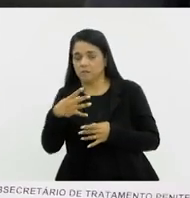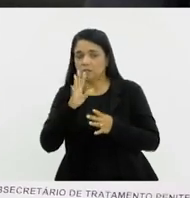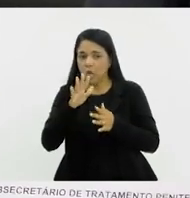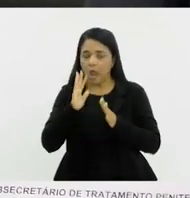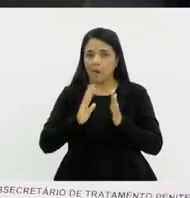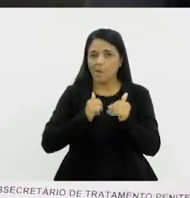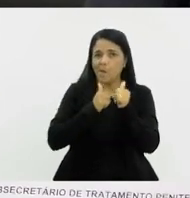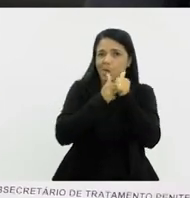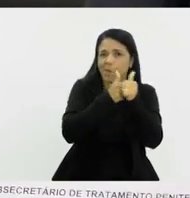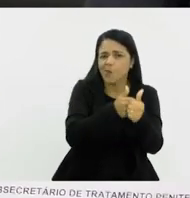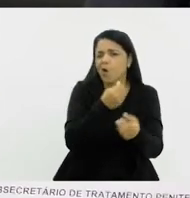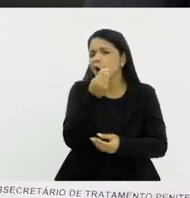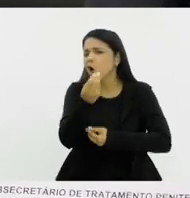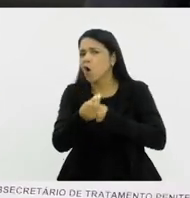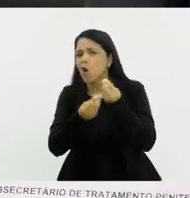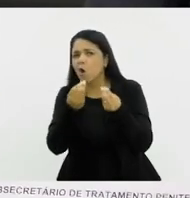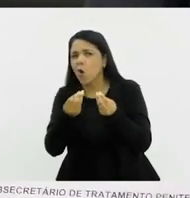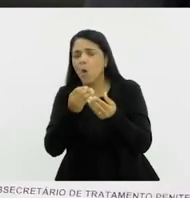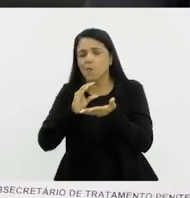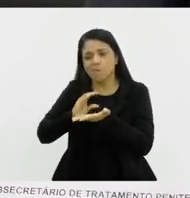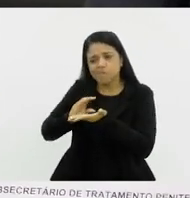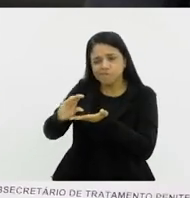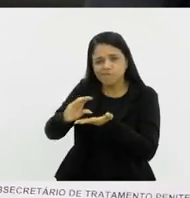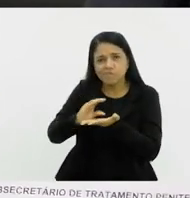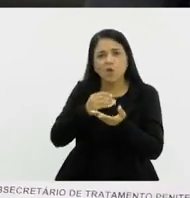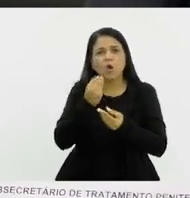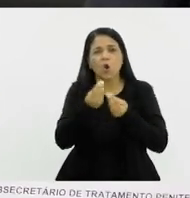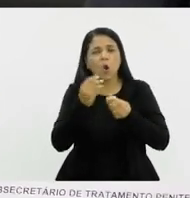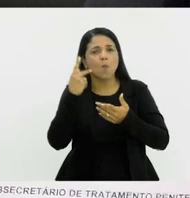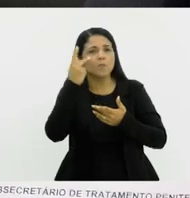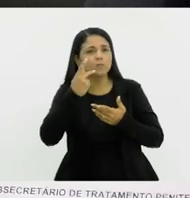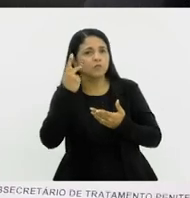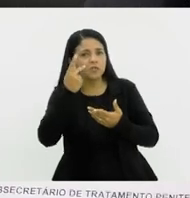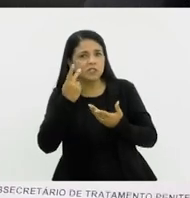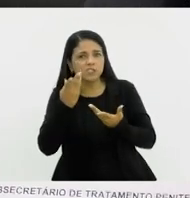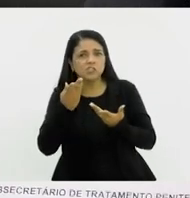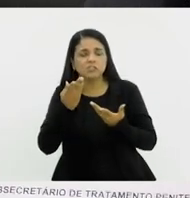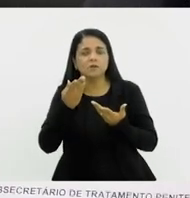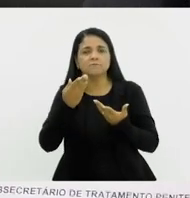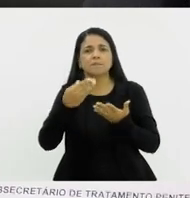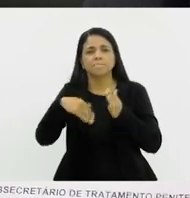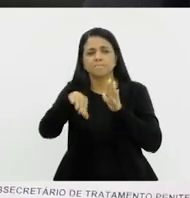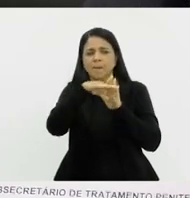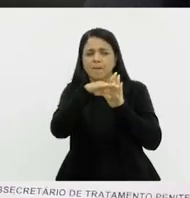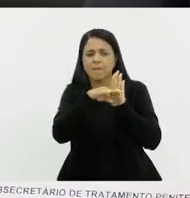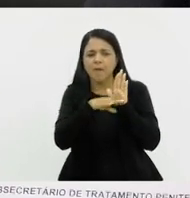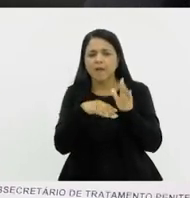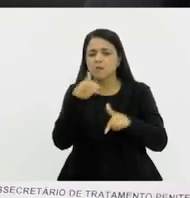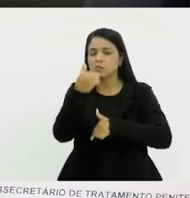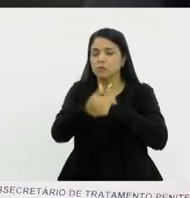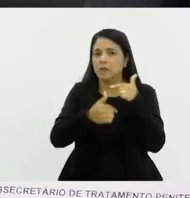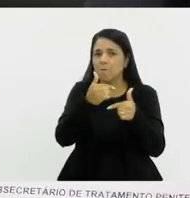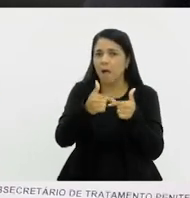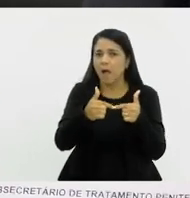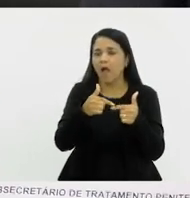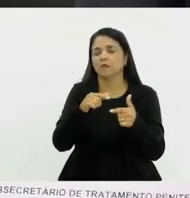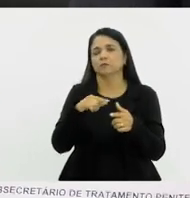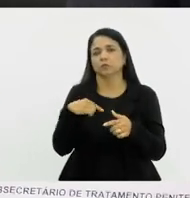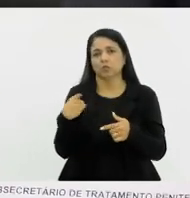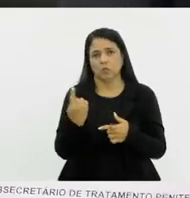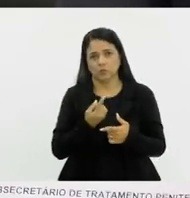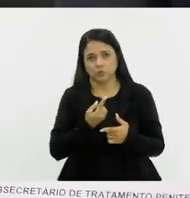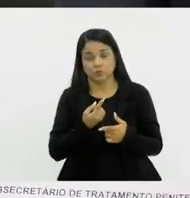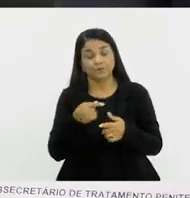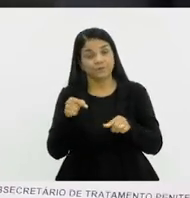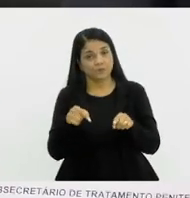acompanhando como vai se dar essa questão do recurso, da política, e como vai se dar esse trabalho que a gente está realizando. Então, hoje aqui, eu já